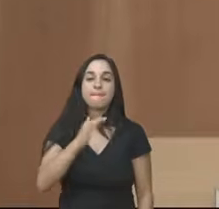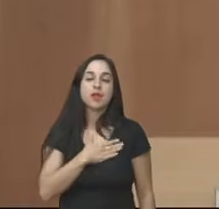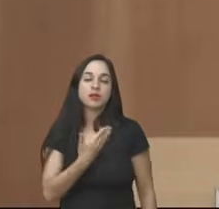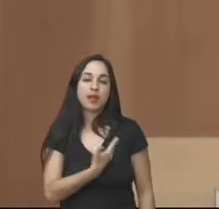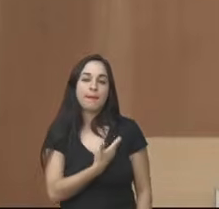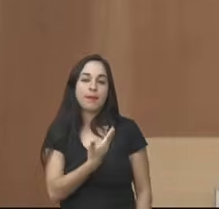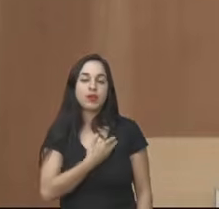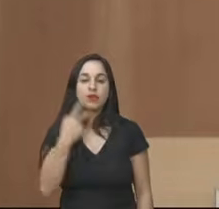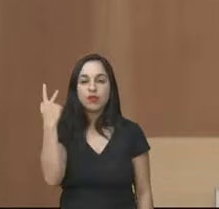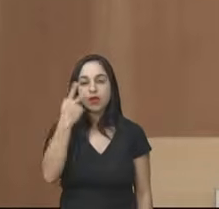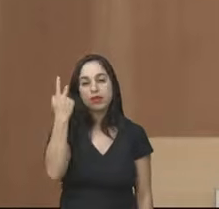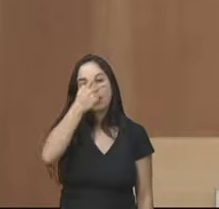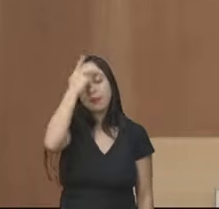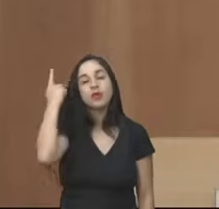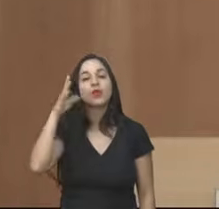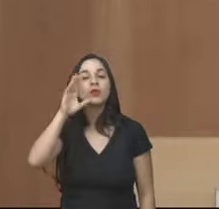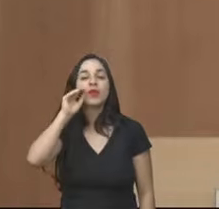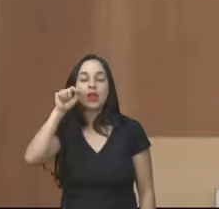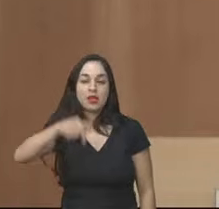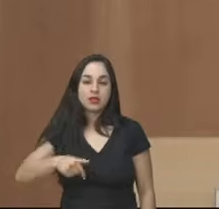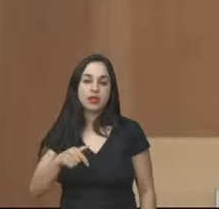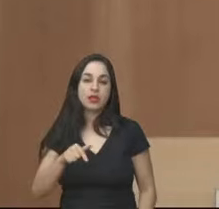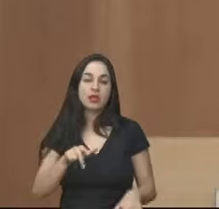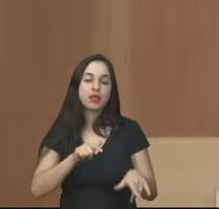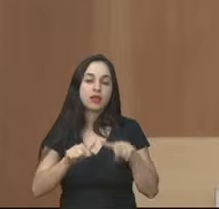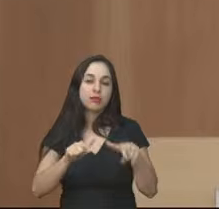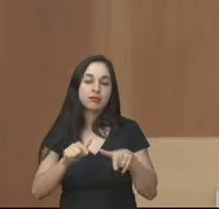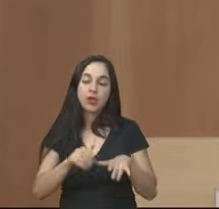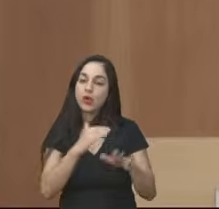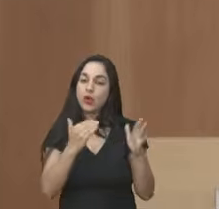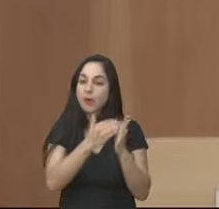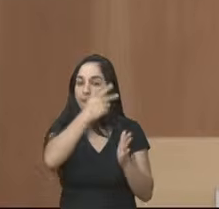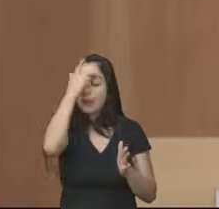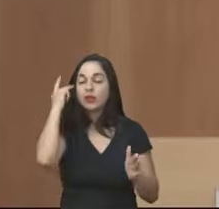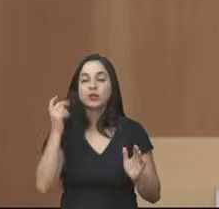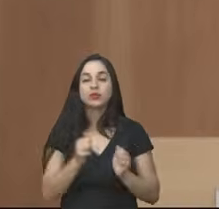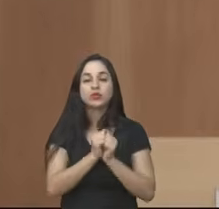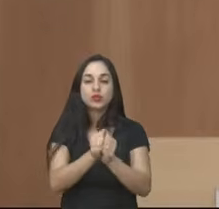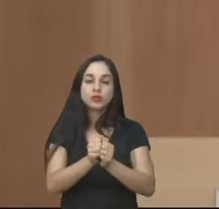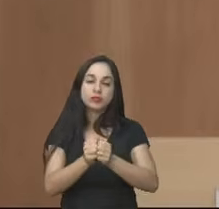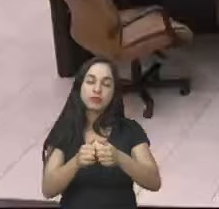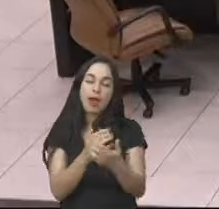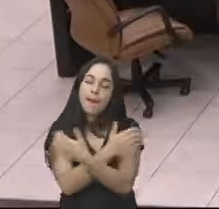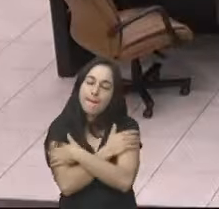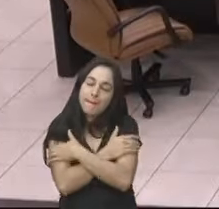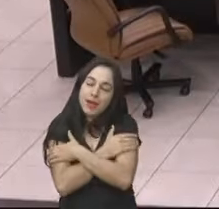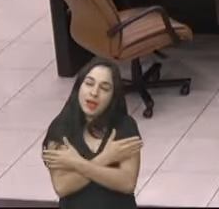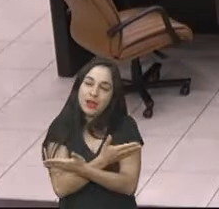servidores aqui da casa, enfim, para todo mundo que nos acompanha por aí. Um abração.